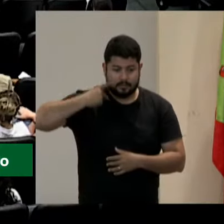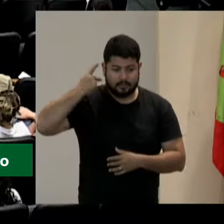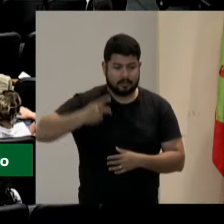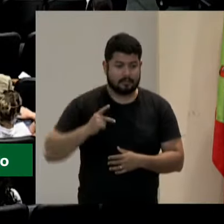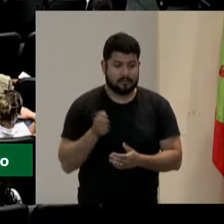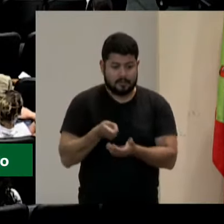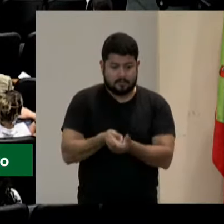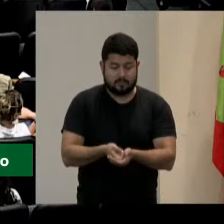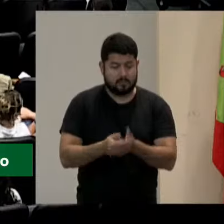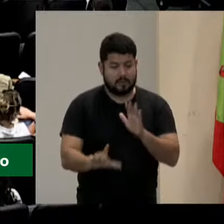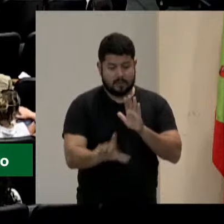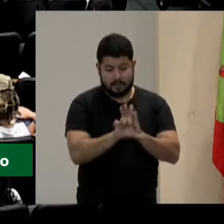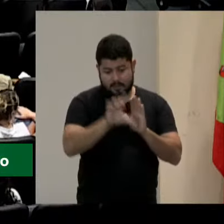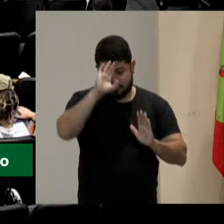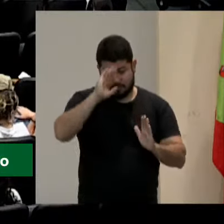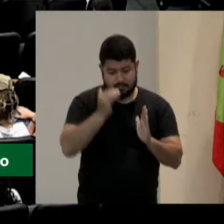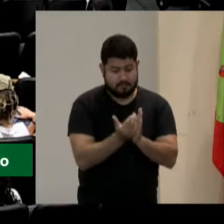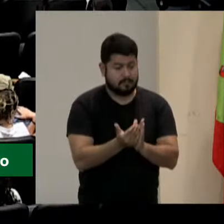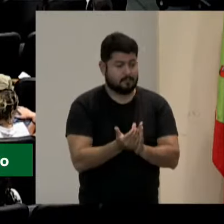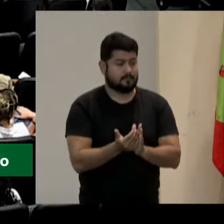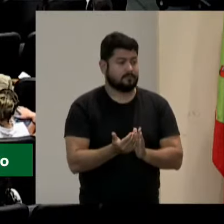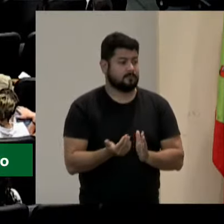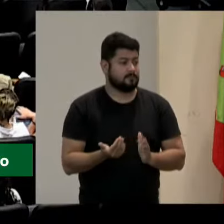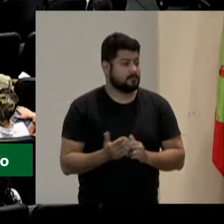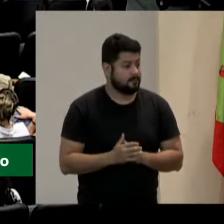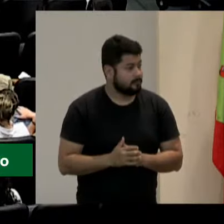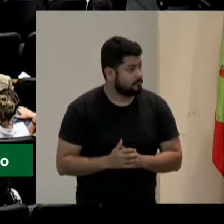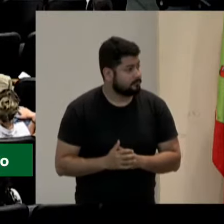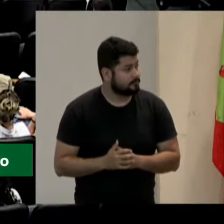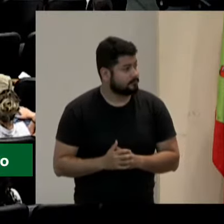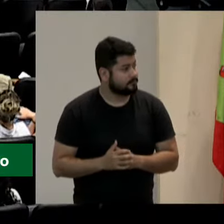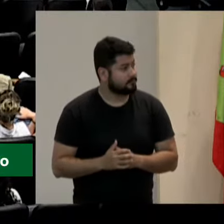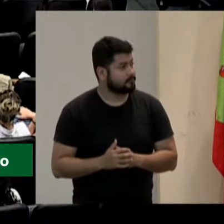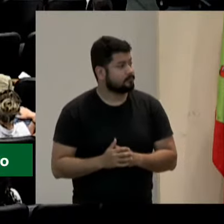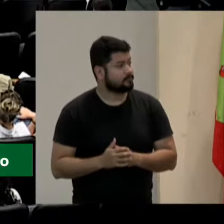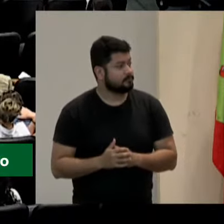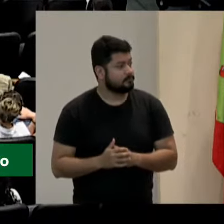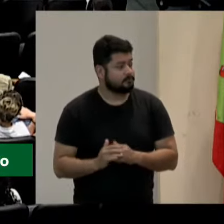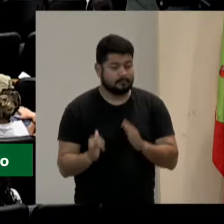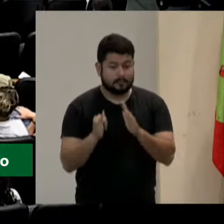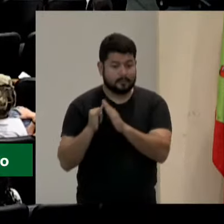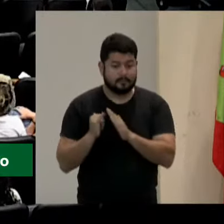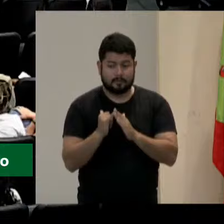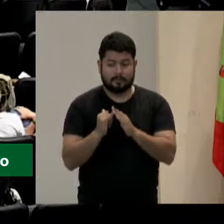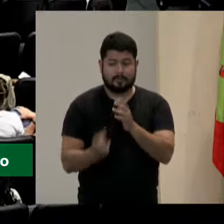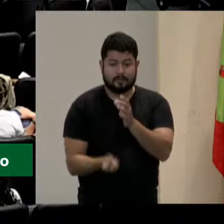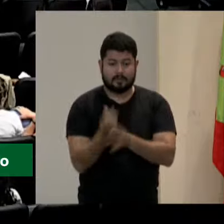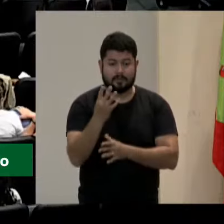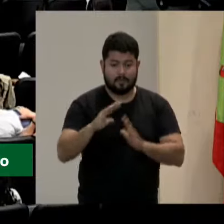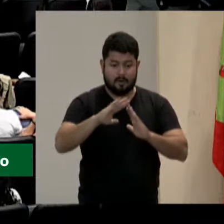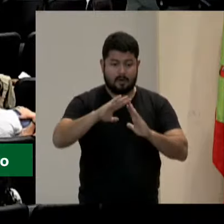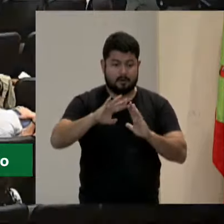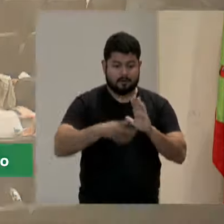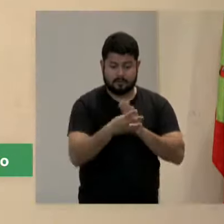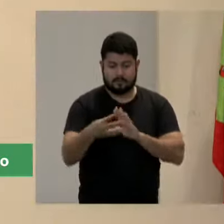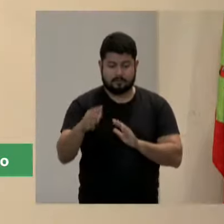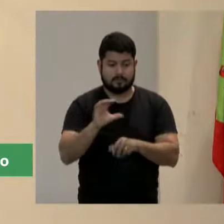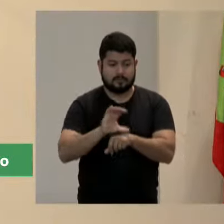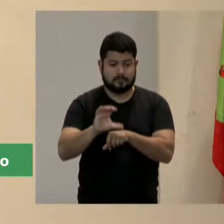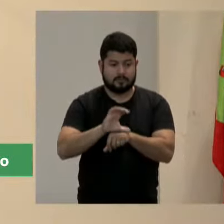imposição legal, de que nós temos que lutar, que nós temos que buscar. E qual instituição que criou na grade curricular desses cursos de bacharelado